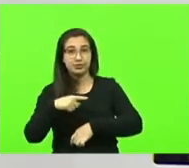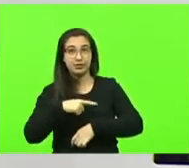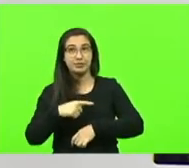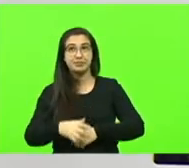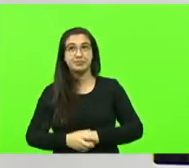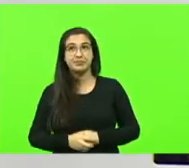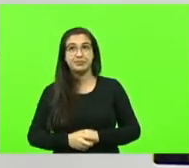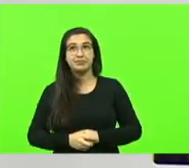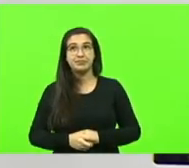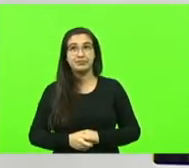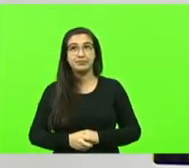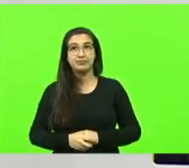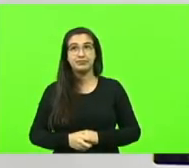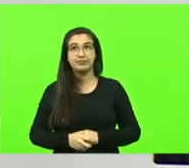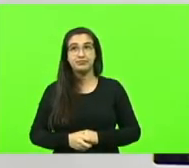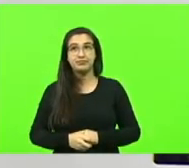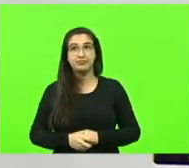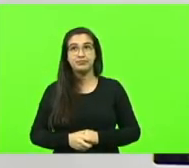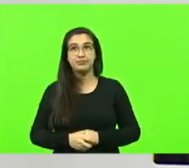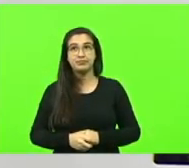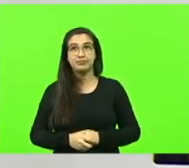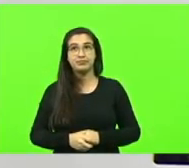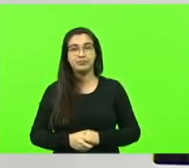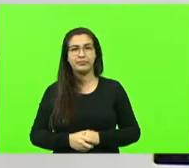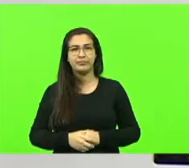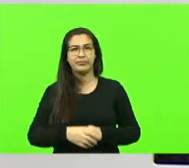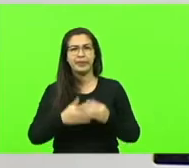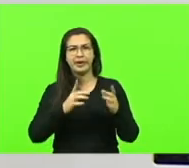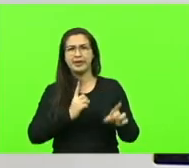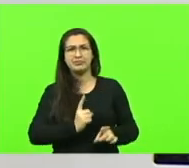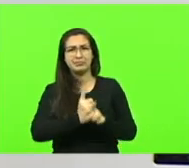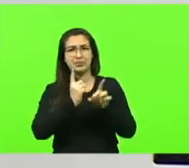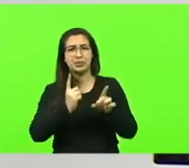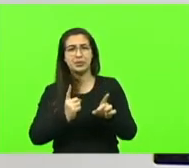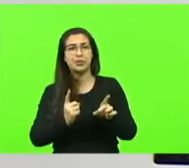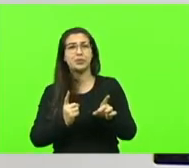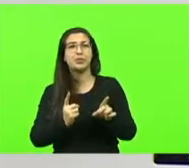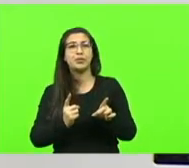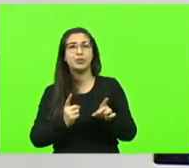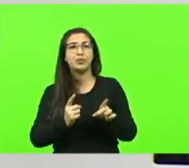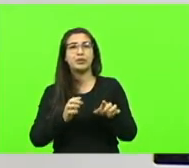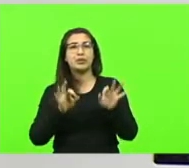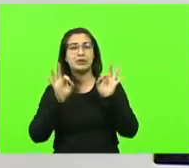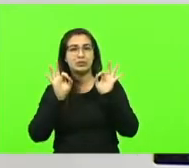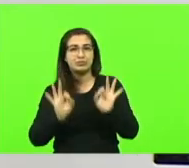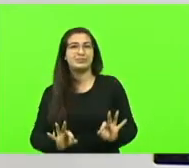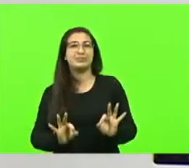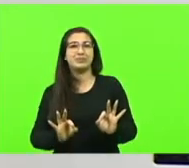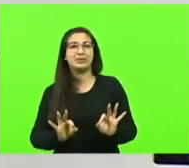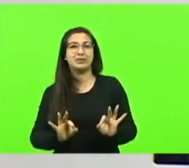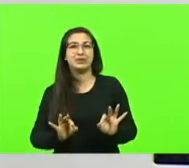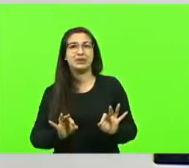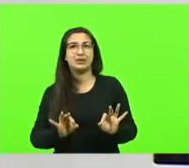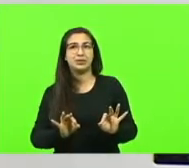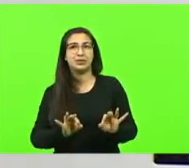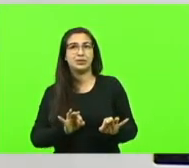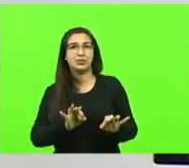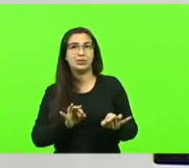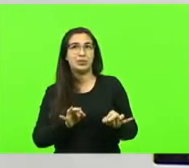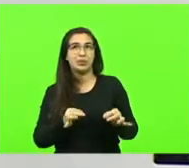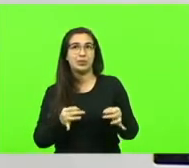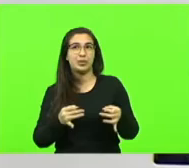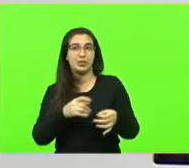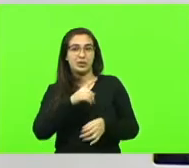Esse foi o pulo do gato para justificar a necessidade